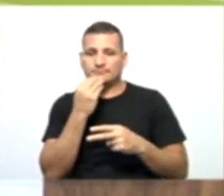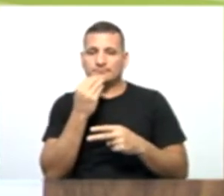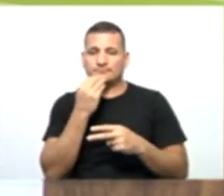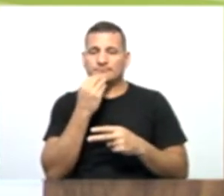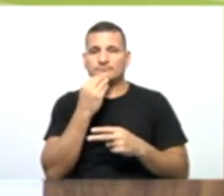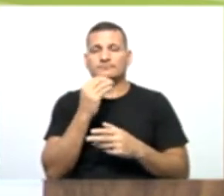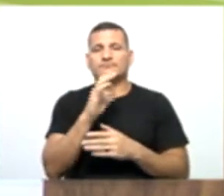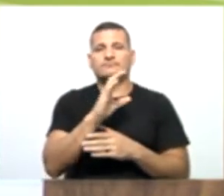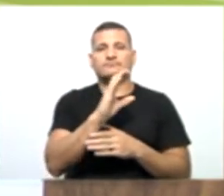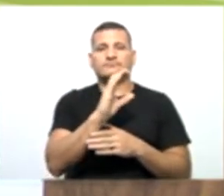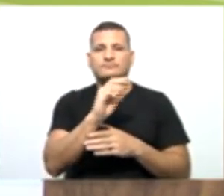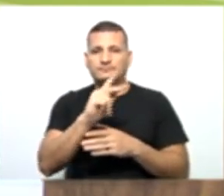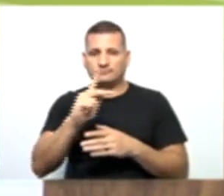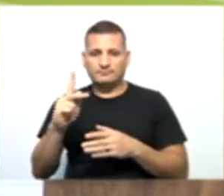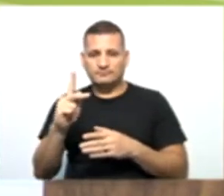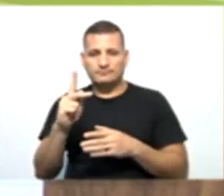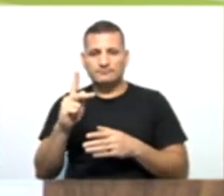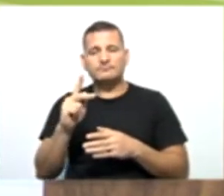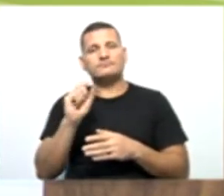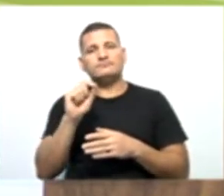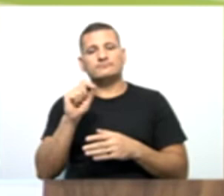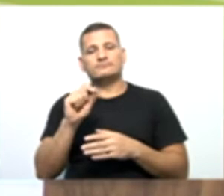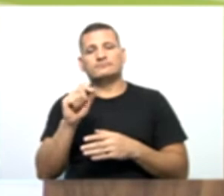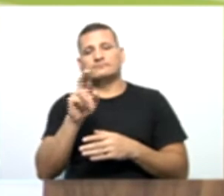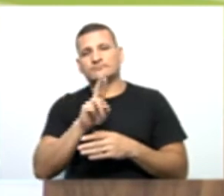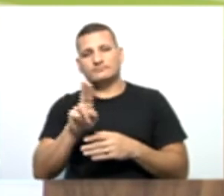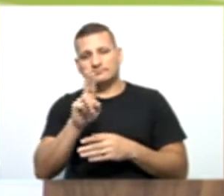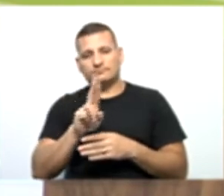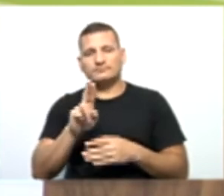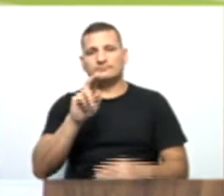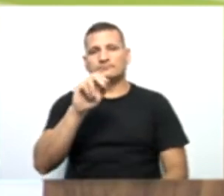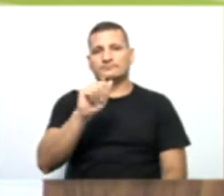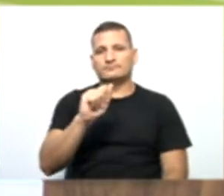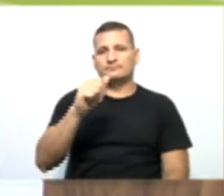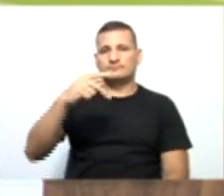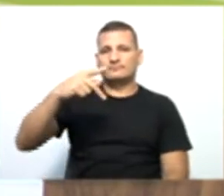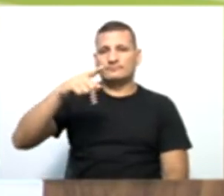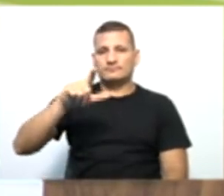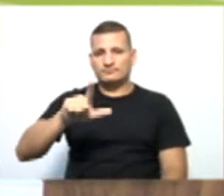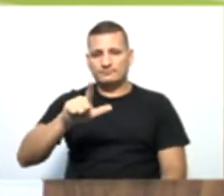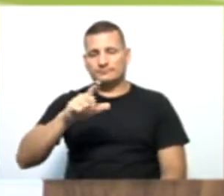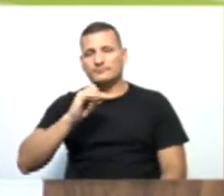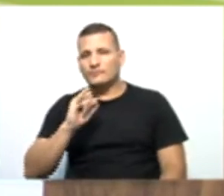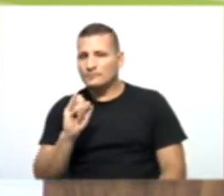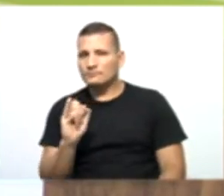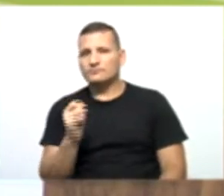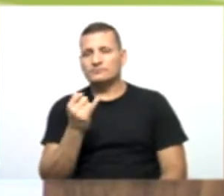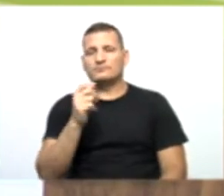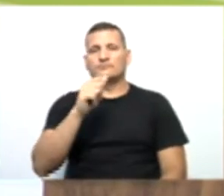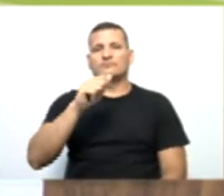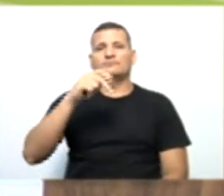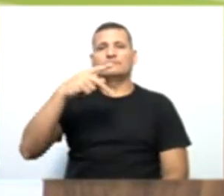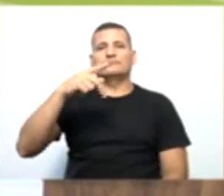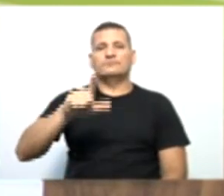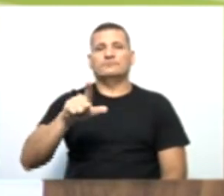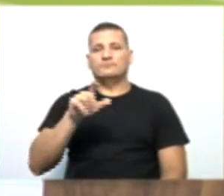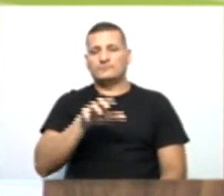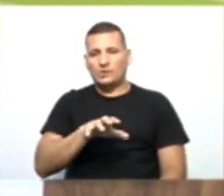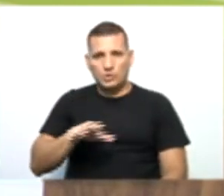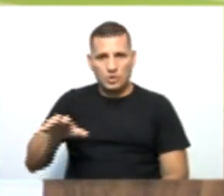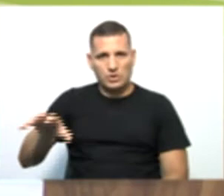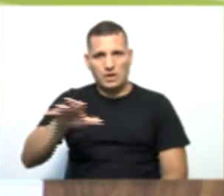uma cooperativa ser utilizada como um arranjo produtivo, aproveitar os arranjos produtivos locais